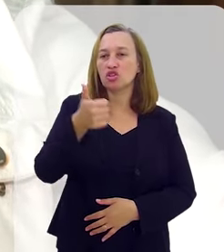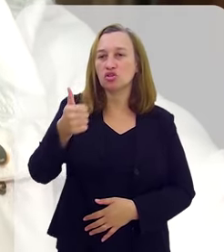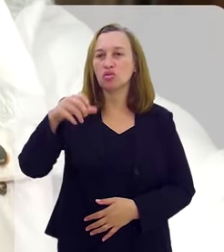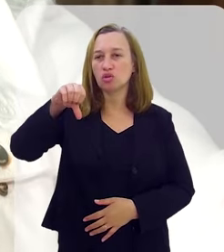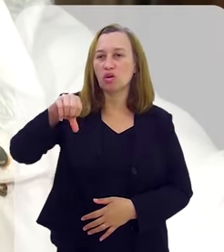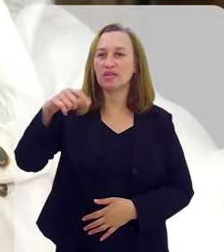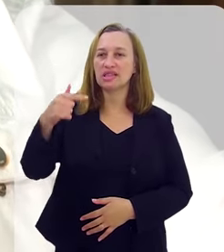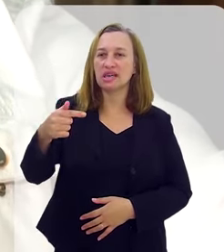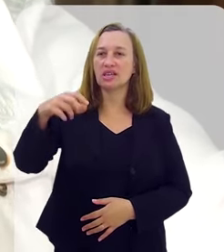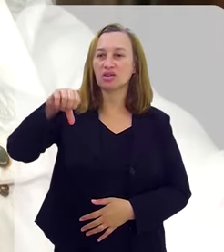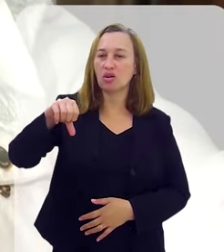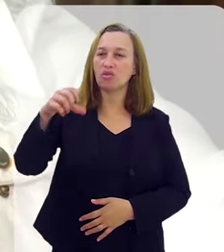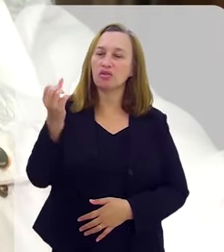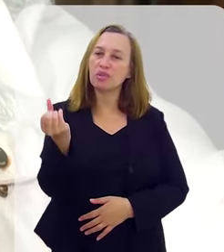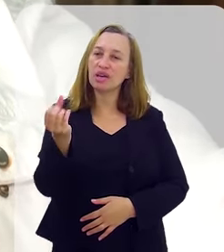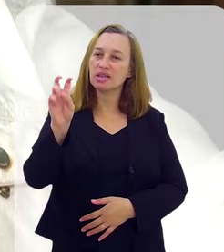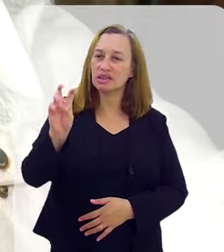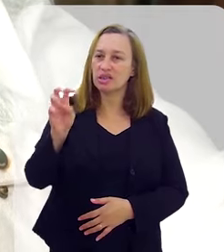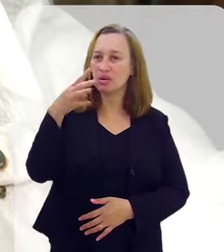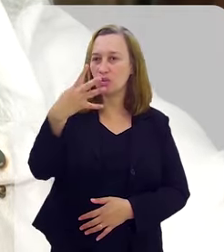comigo,